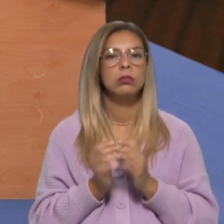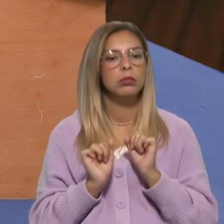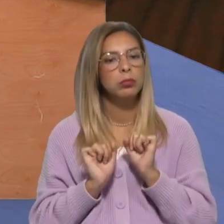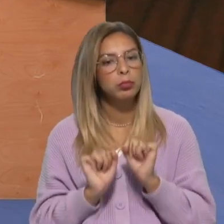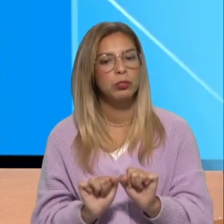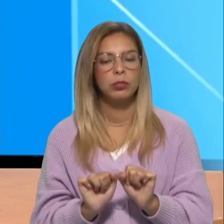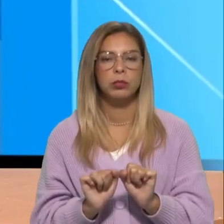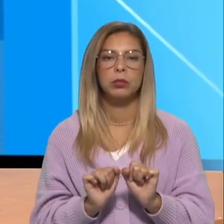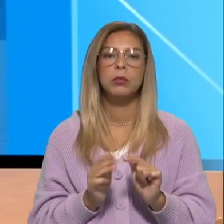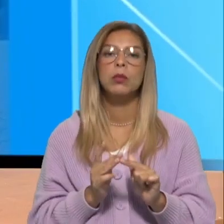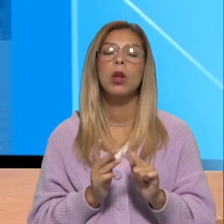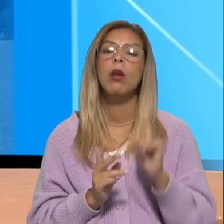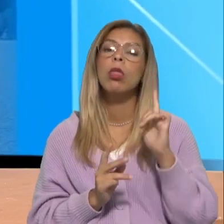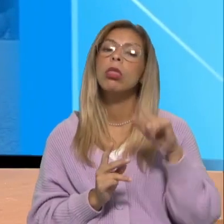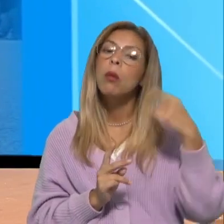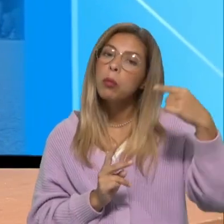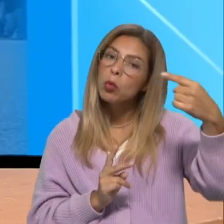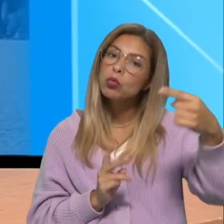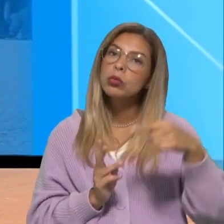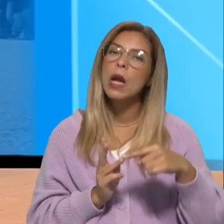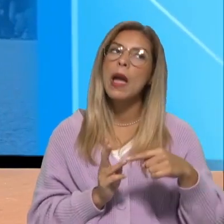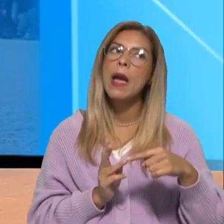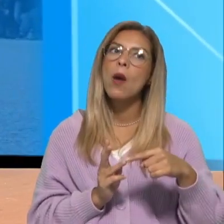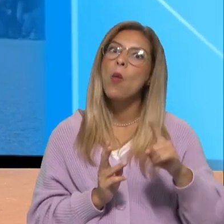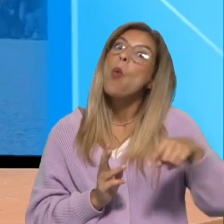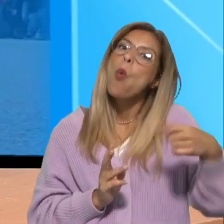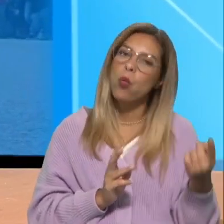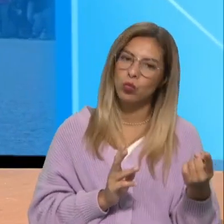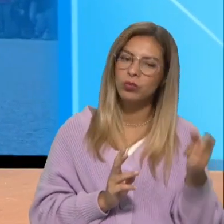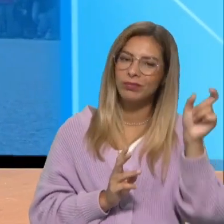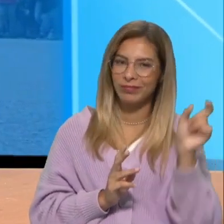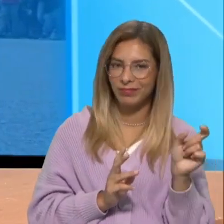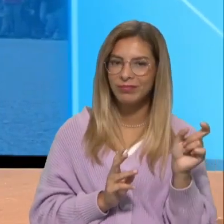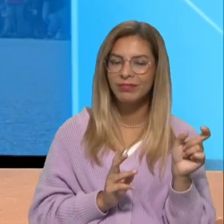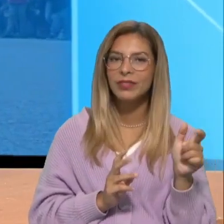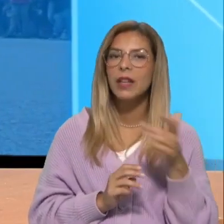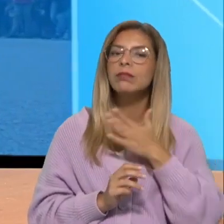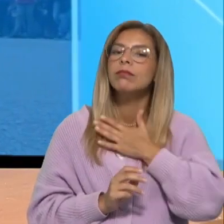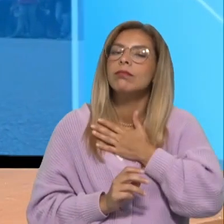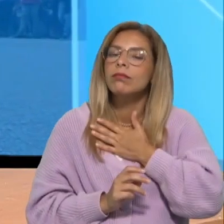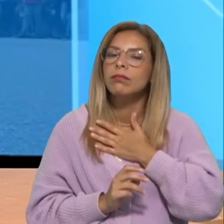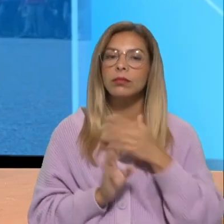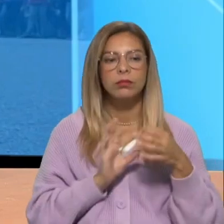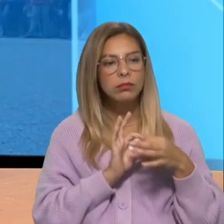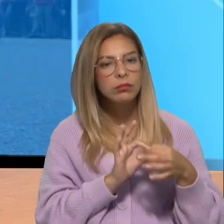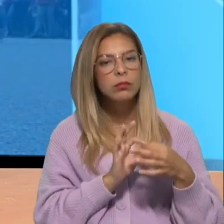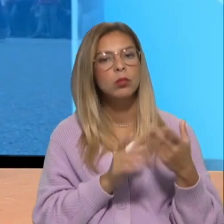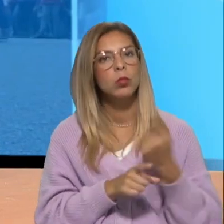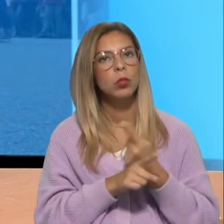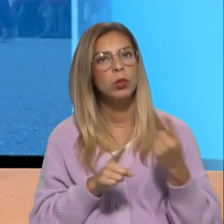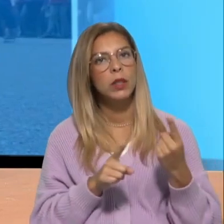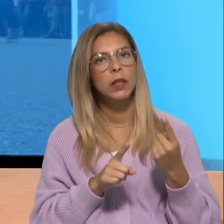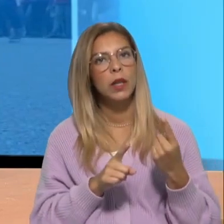pessoalmente. Mas depois, esse é o outro, e esse é aquele por quem nos apaixonamos tantas vezes, com essa dimensão